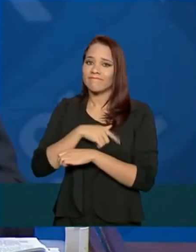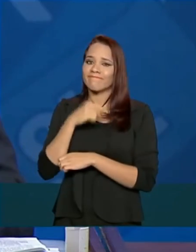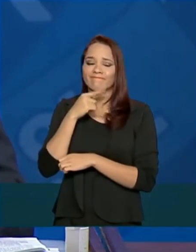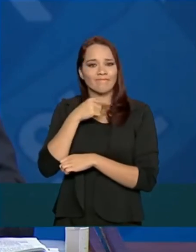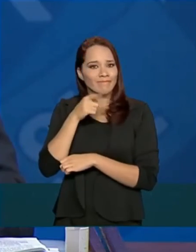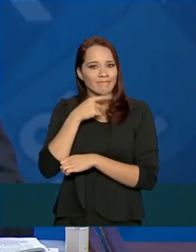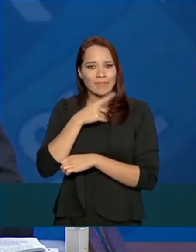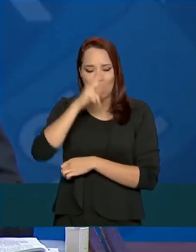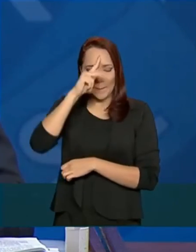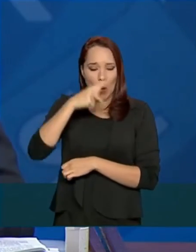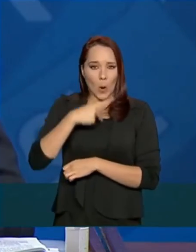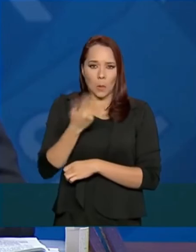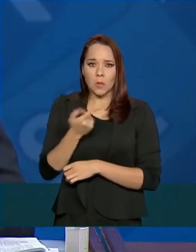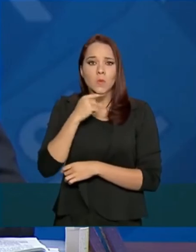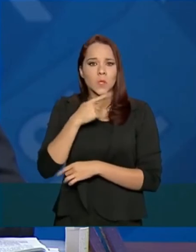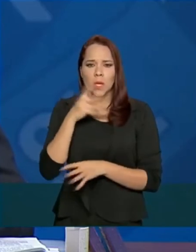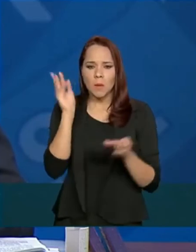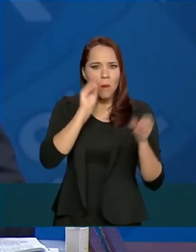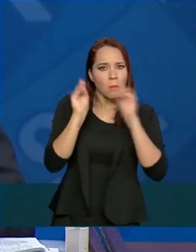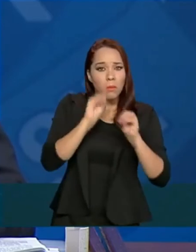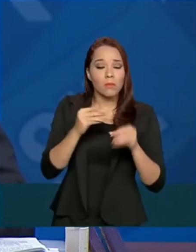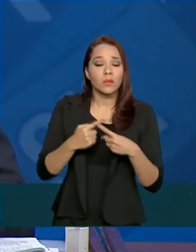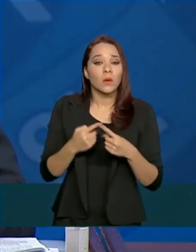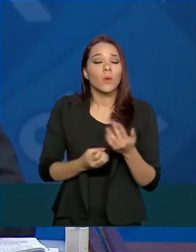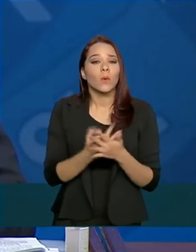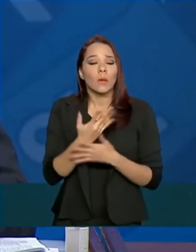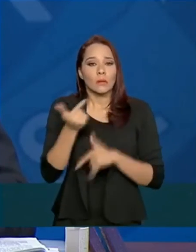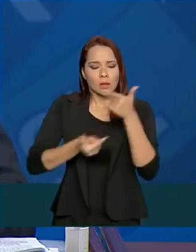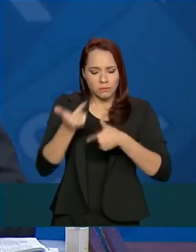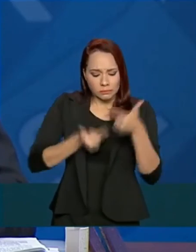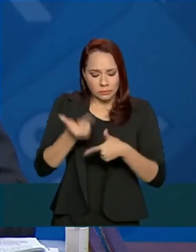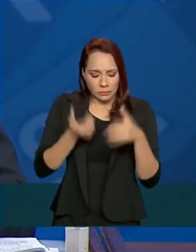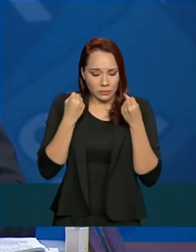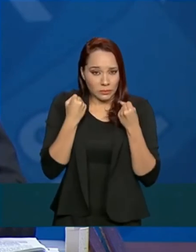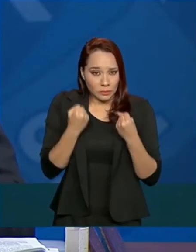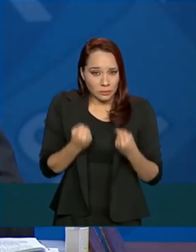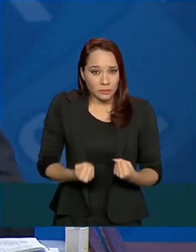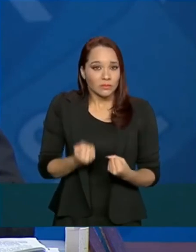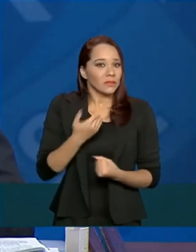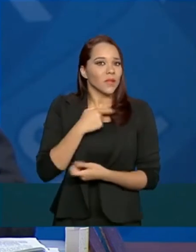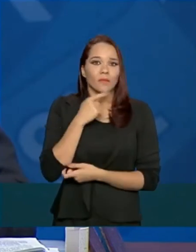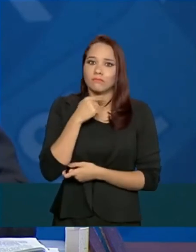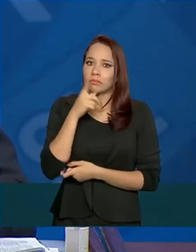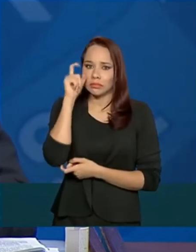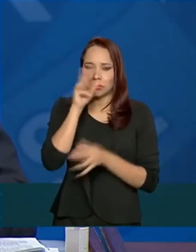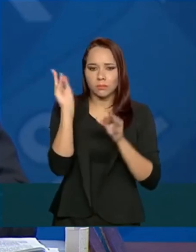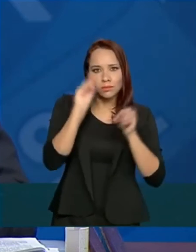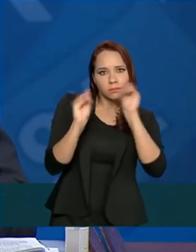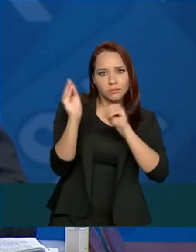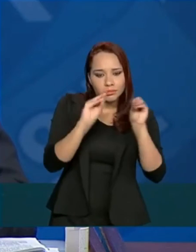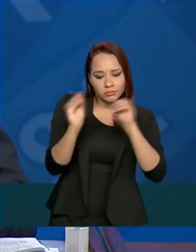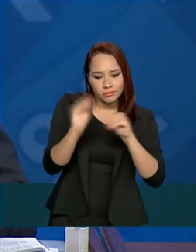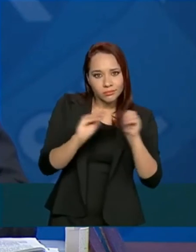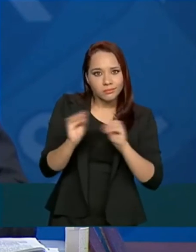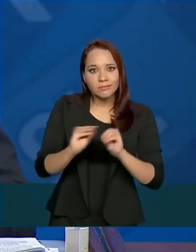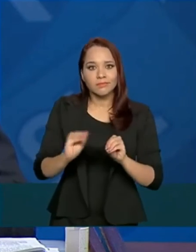dificuldade pessoal mesmo, porque a sobrecarga do trabalho tem dificultado o preenchimento